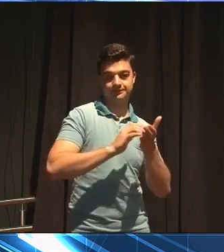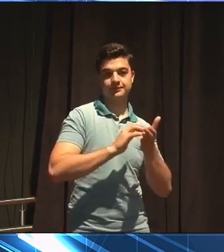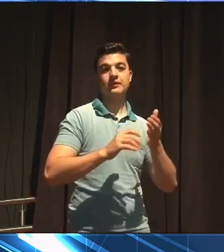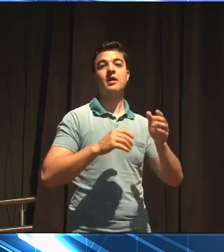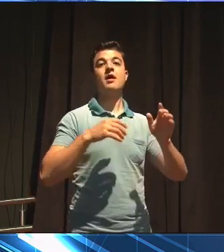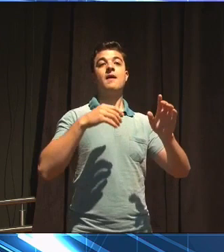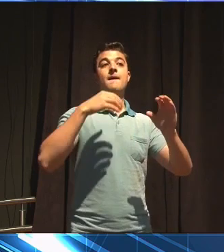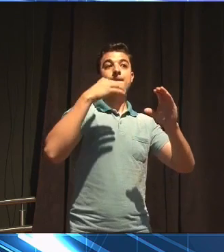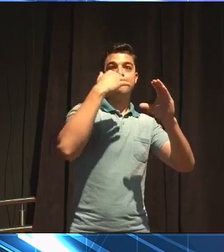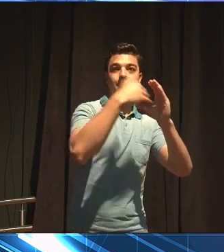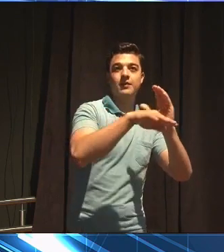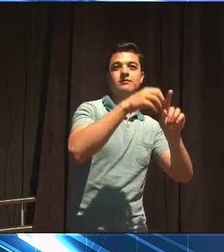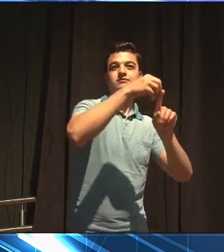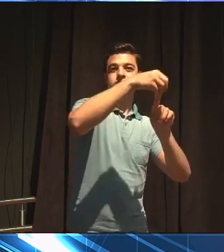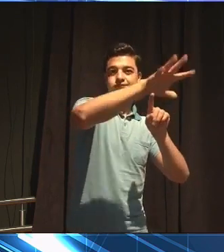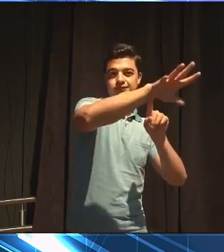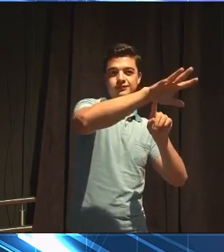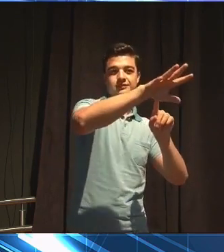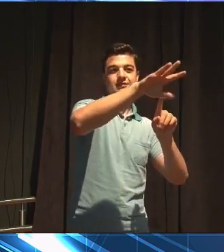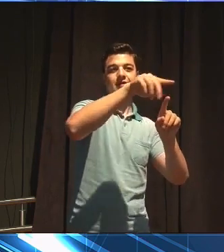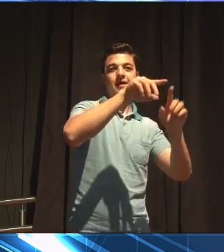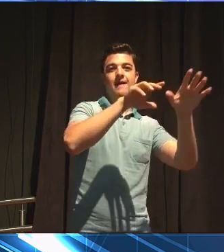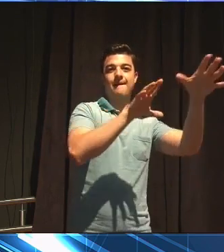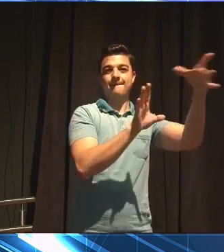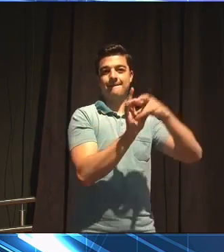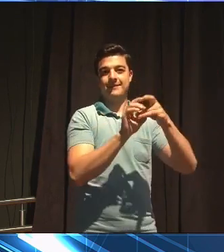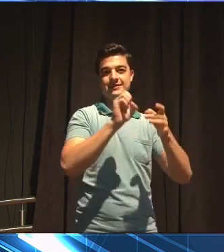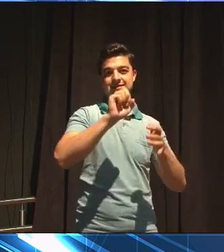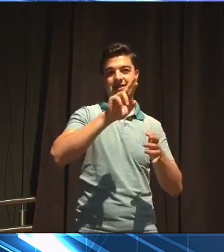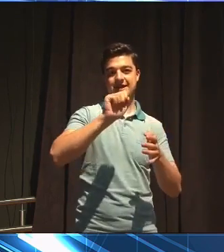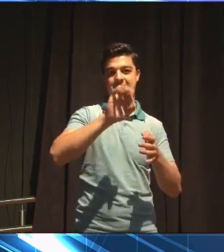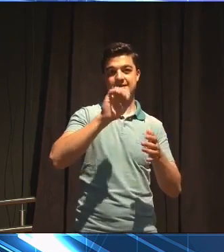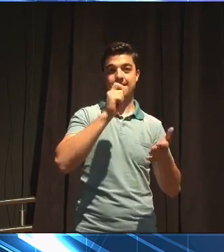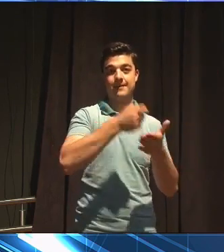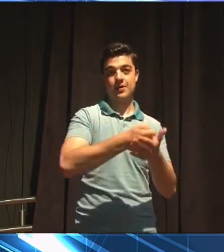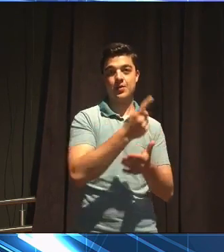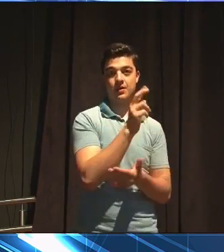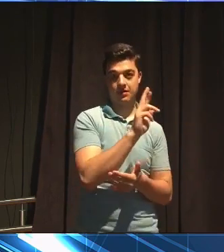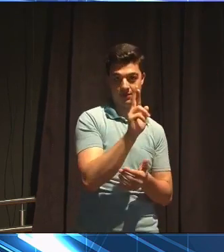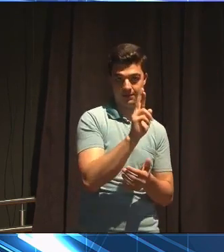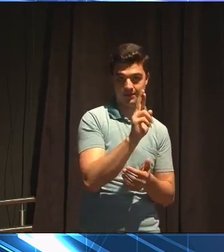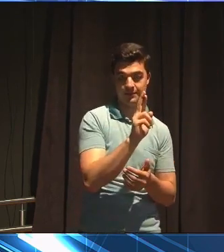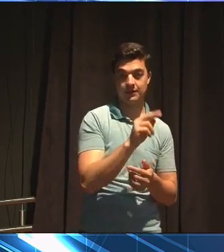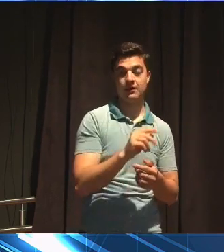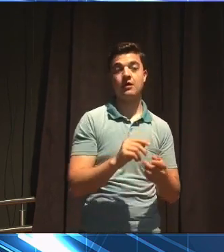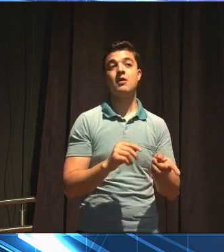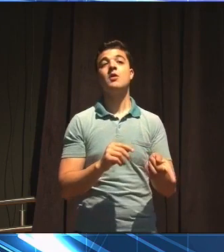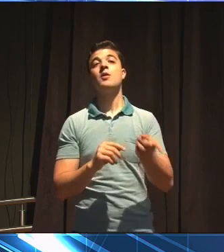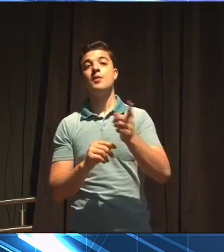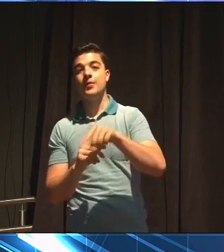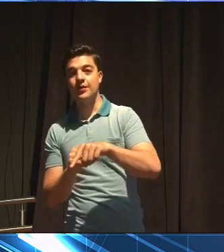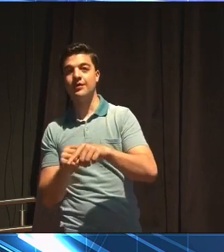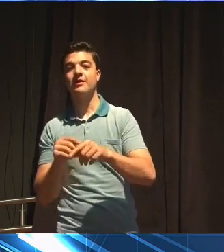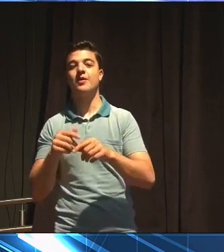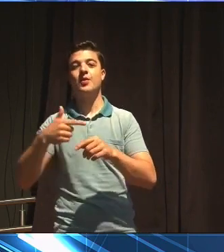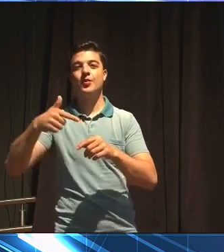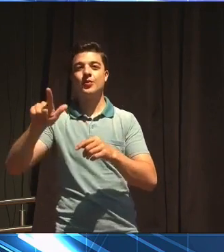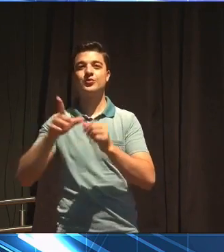Por quê? Aí eu fui no terceiro corretor. Aí eu fui fazer um seguro residencial. E aí toda hora tá batendo na Serasa e